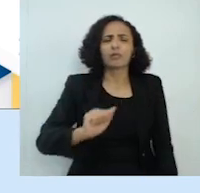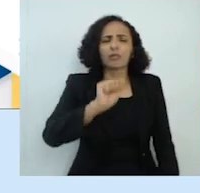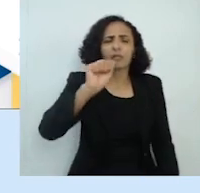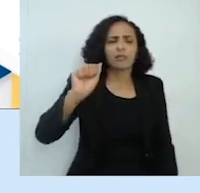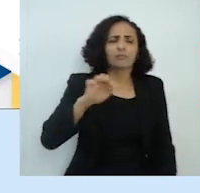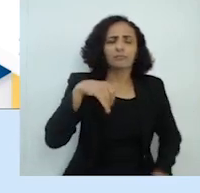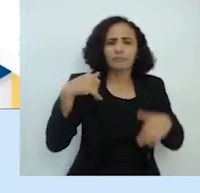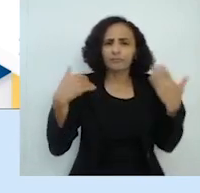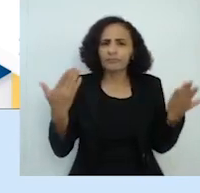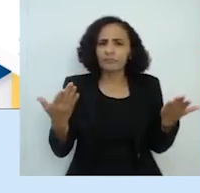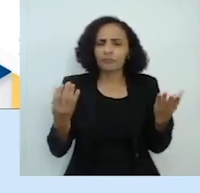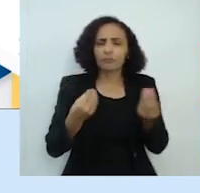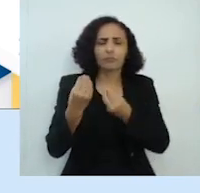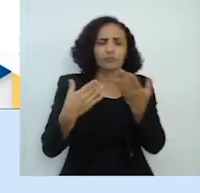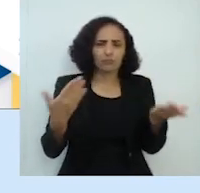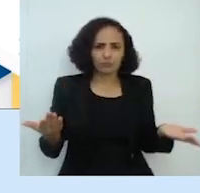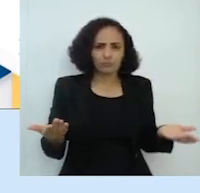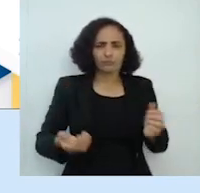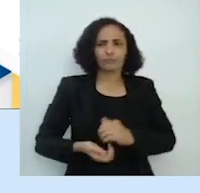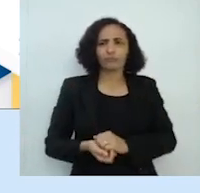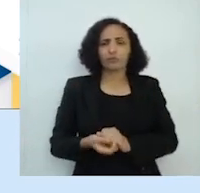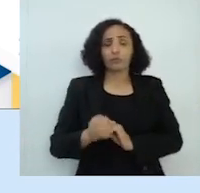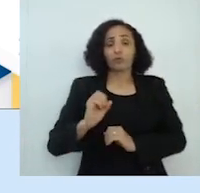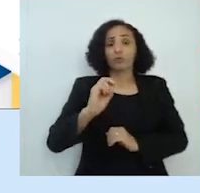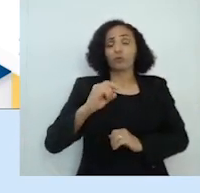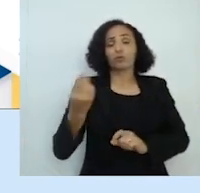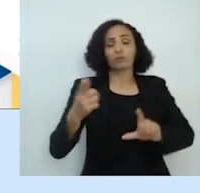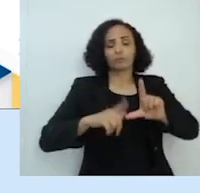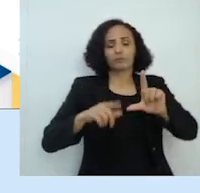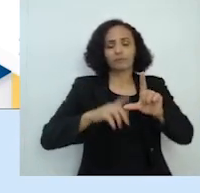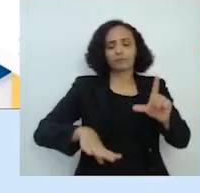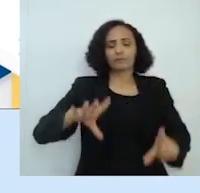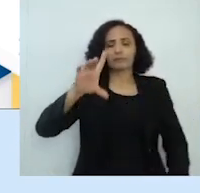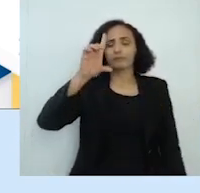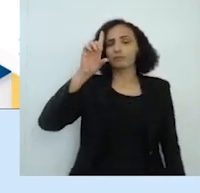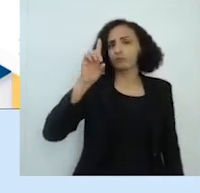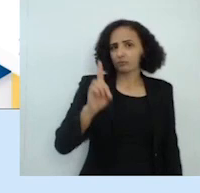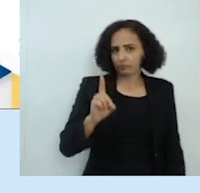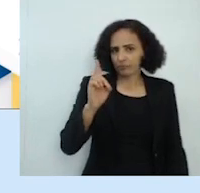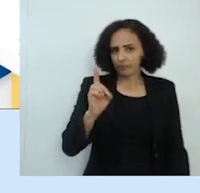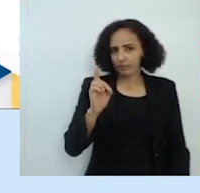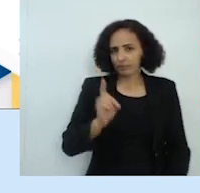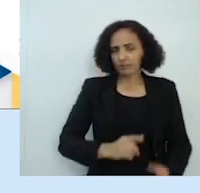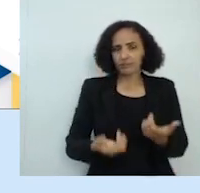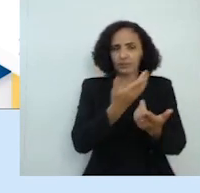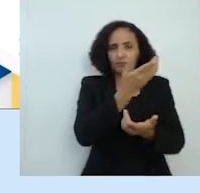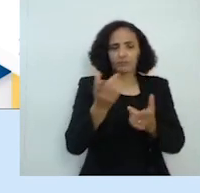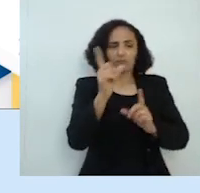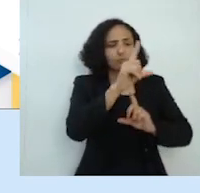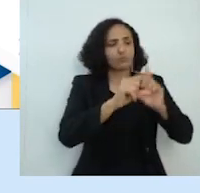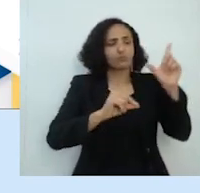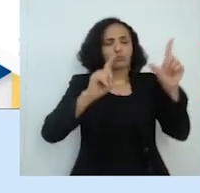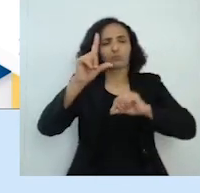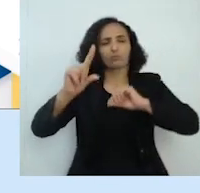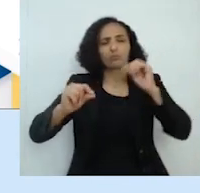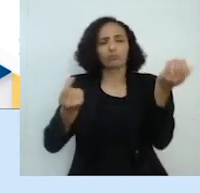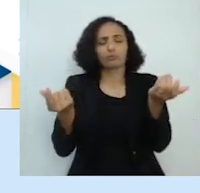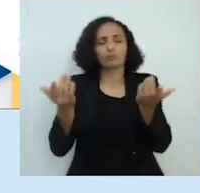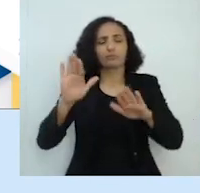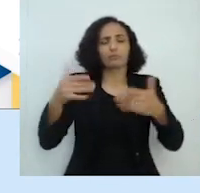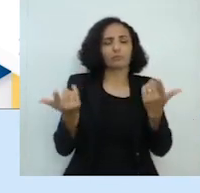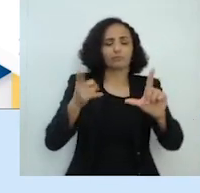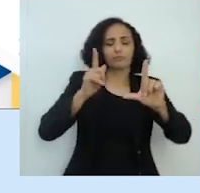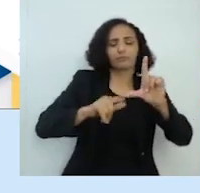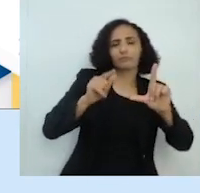outro idealismo. Ou a letra D, que era o comunismo, que era um tipo como um sistema, e o